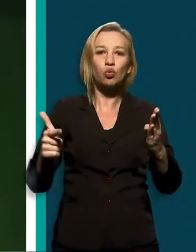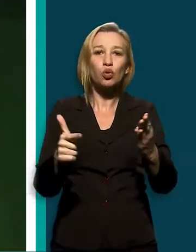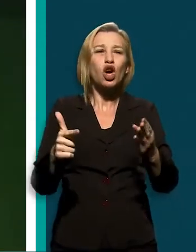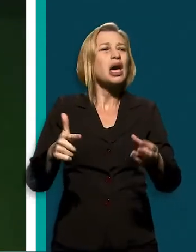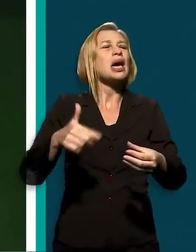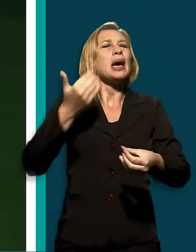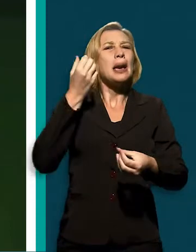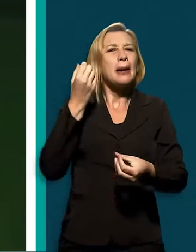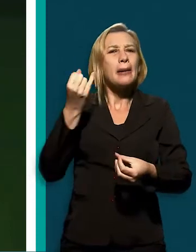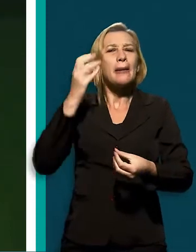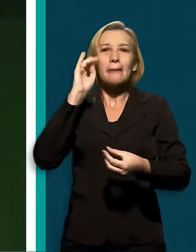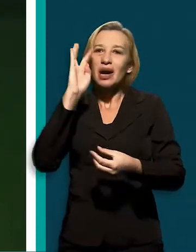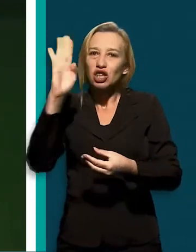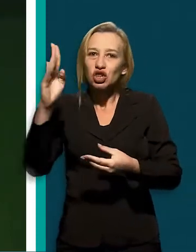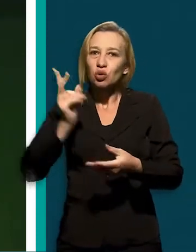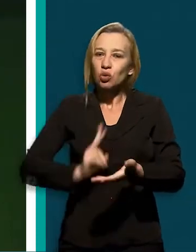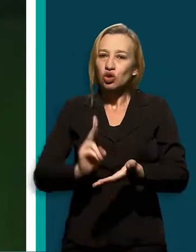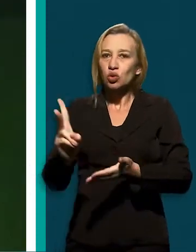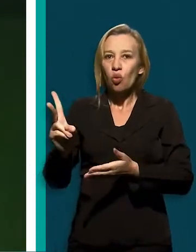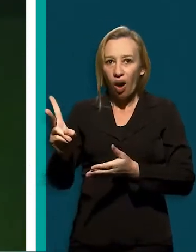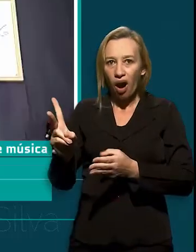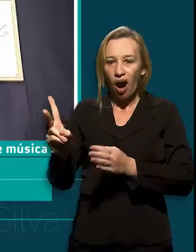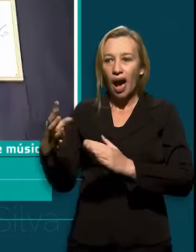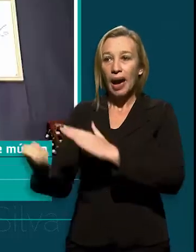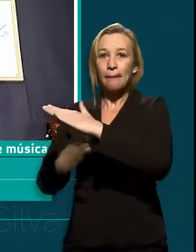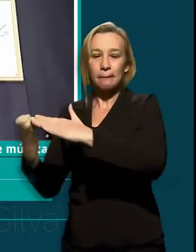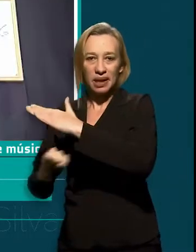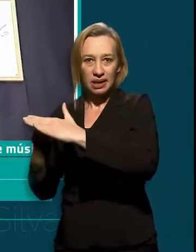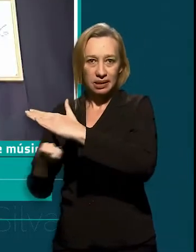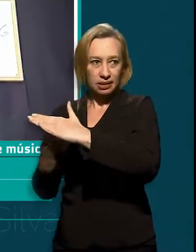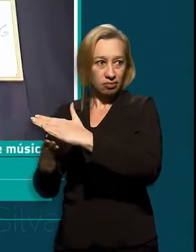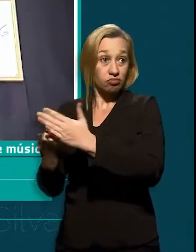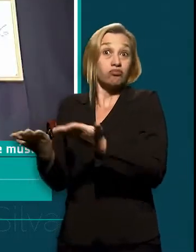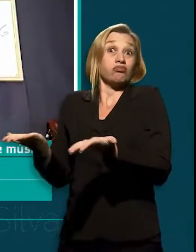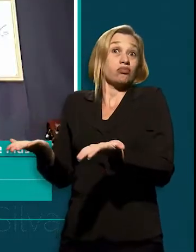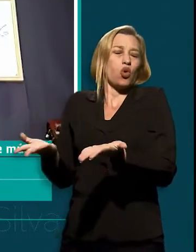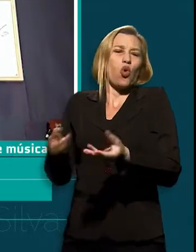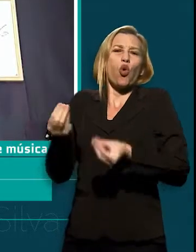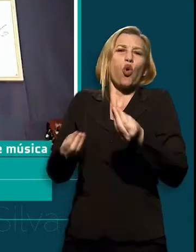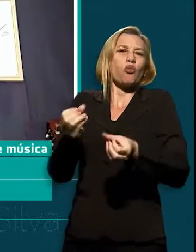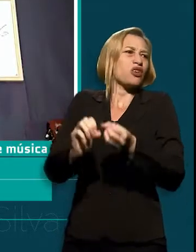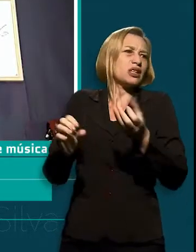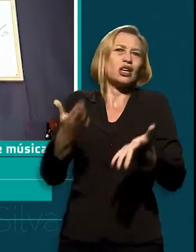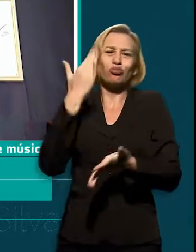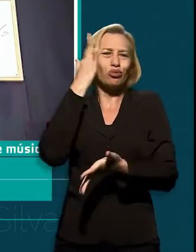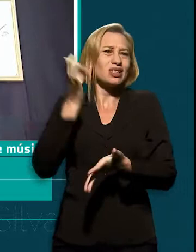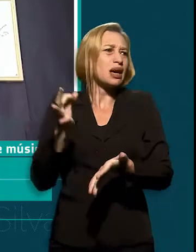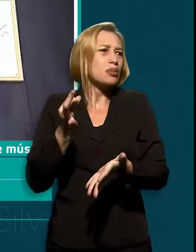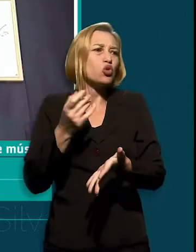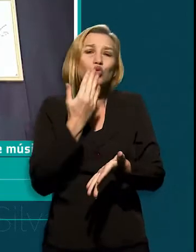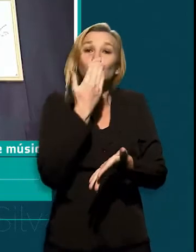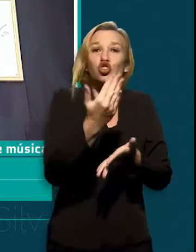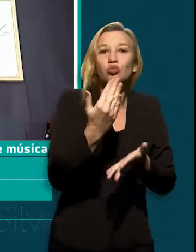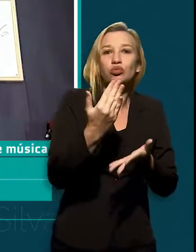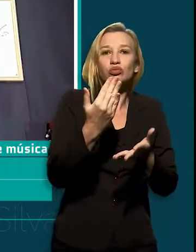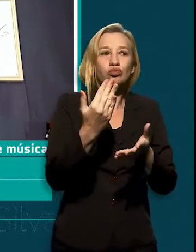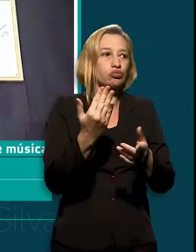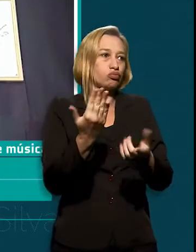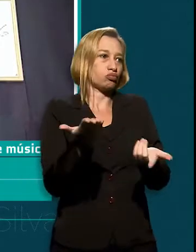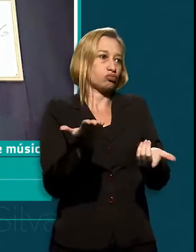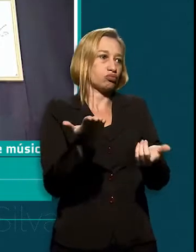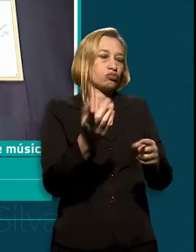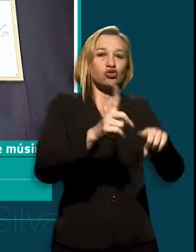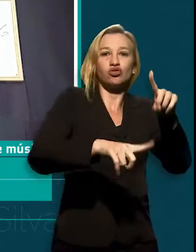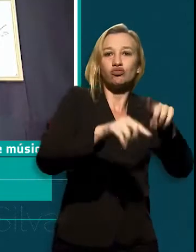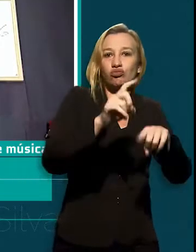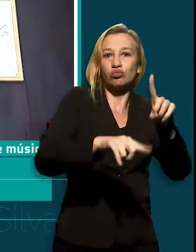Imagine manter uma empresa assim. O que você faz? Então, eu não sabia nem qual era o tipo de ferramenta que eu